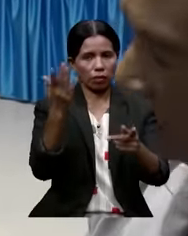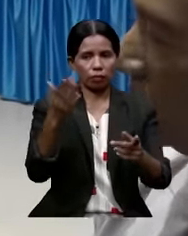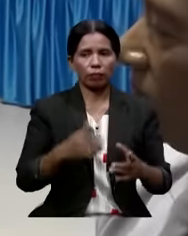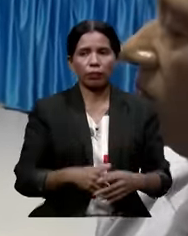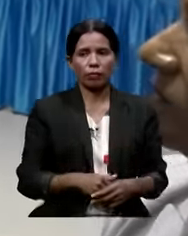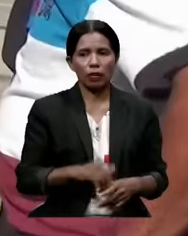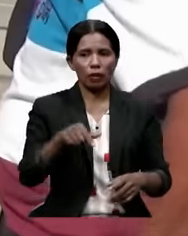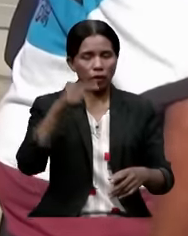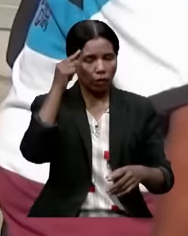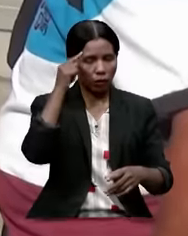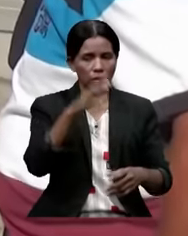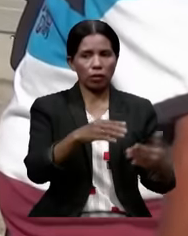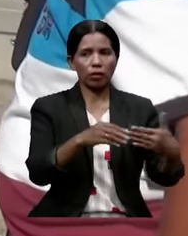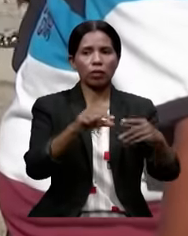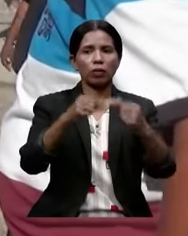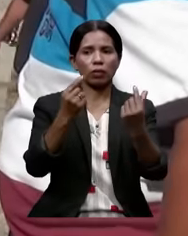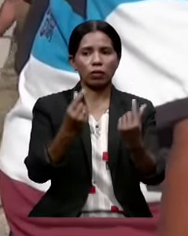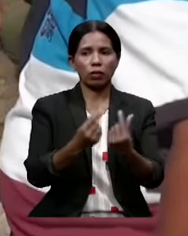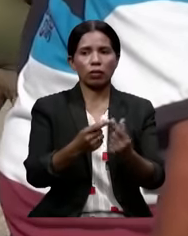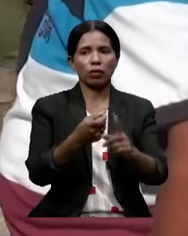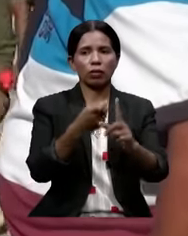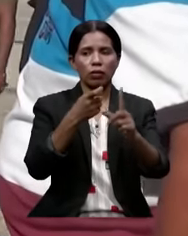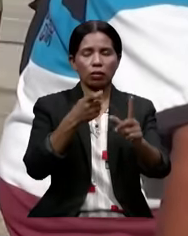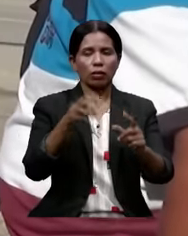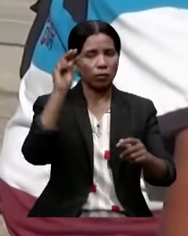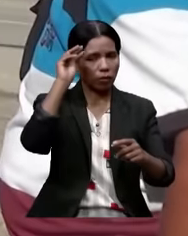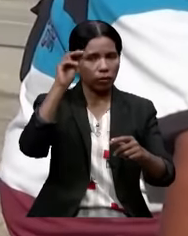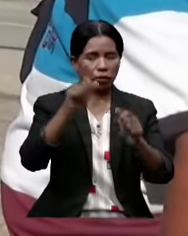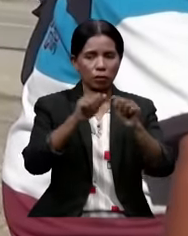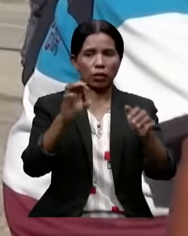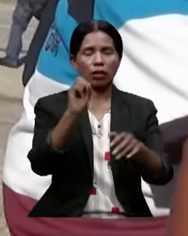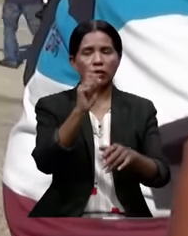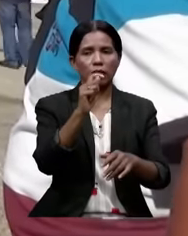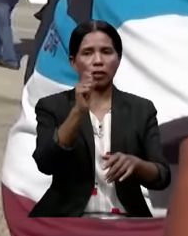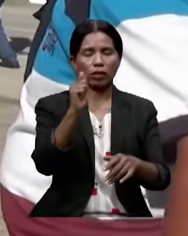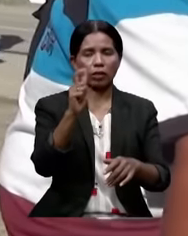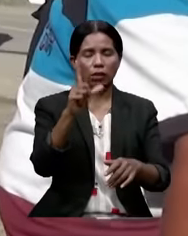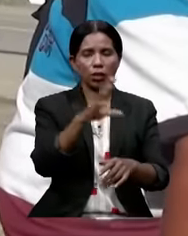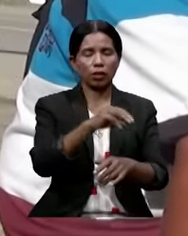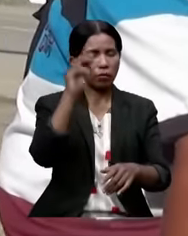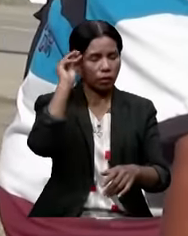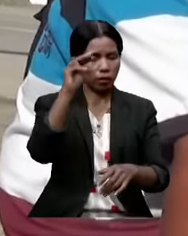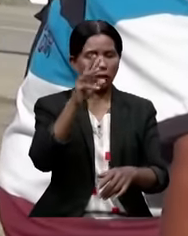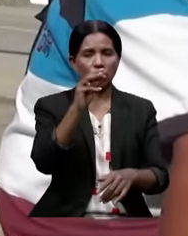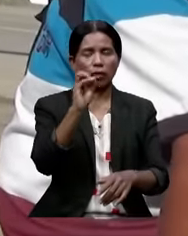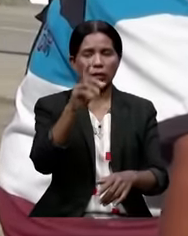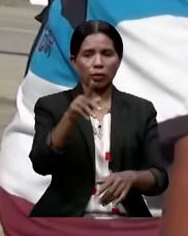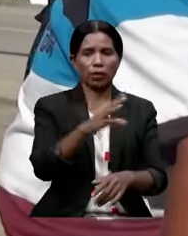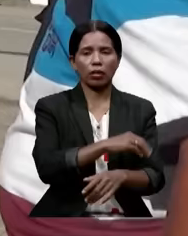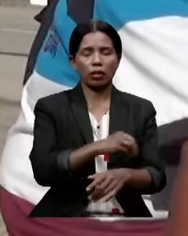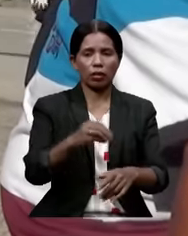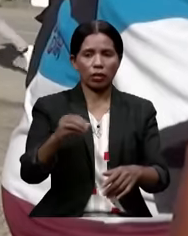Antes, né, governo formou uma equipa conjunta, né, composto do Ministério da Administração Estatal, Ministério de Obras Públicas, Terras e